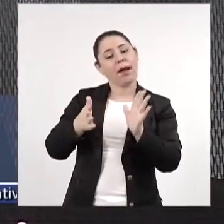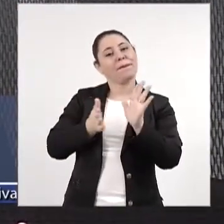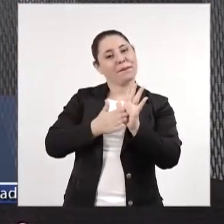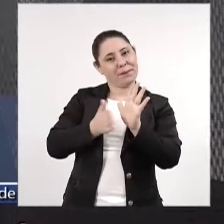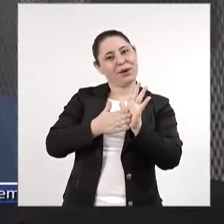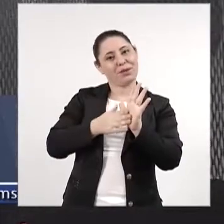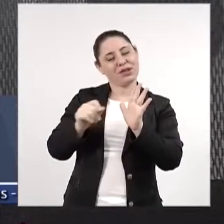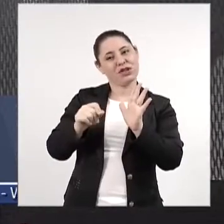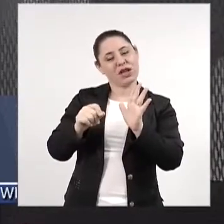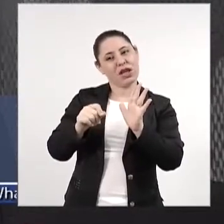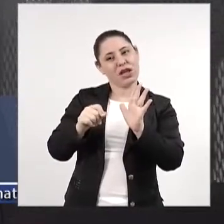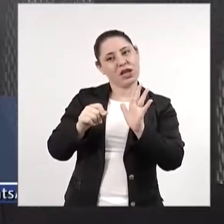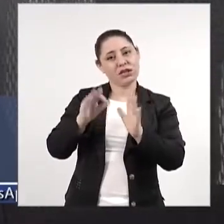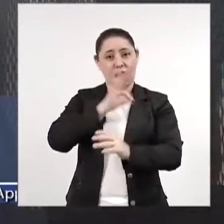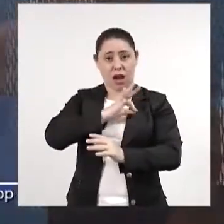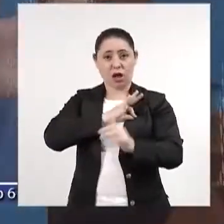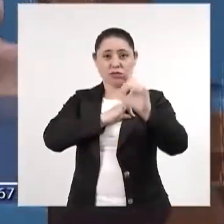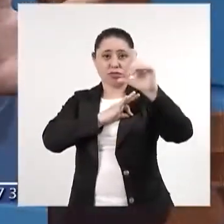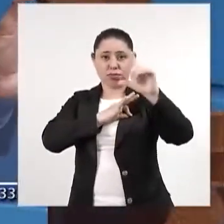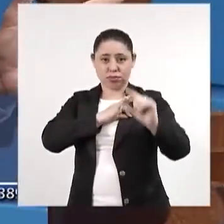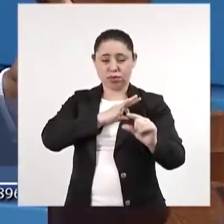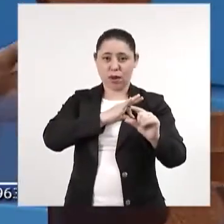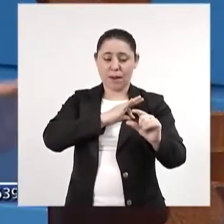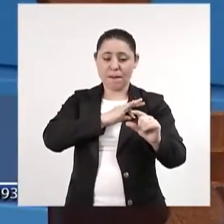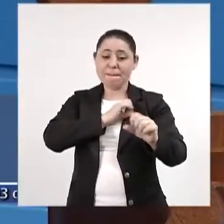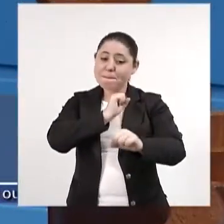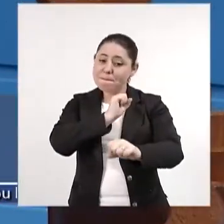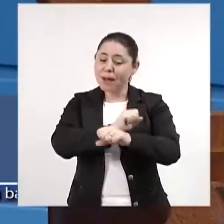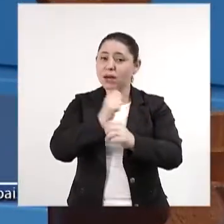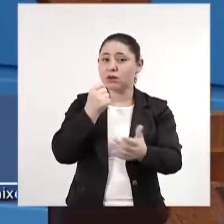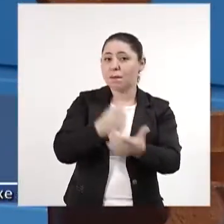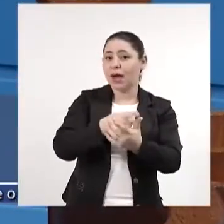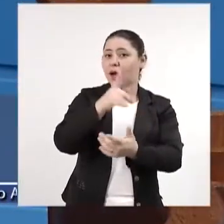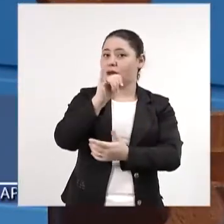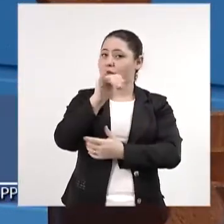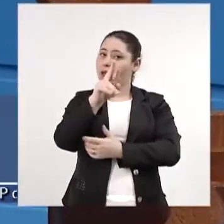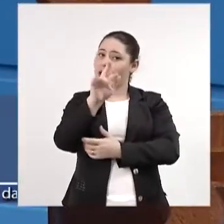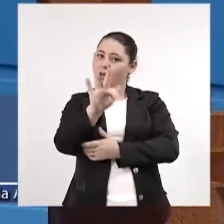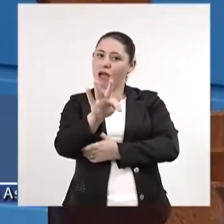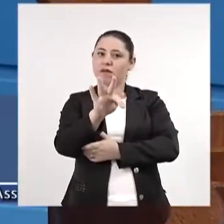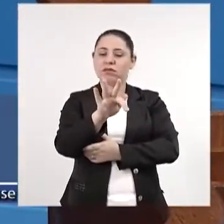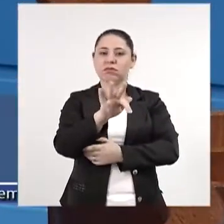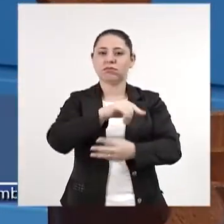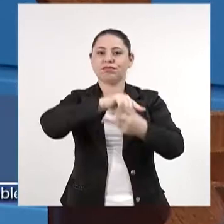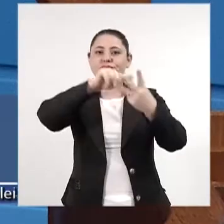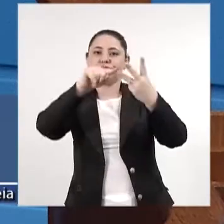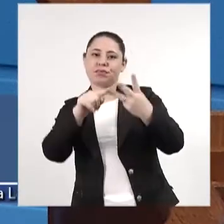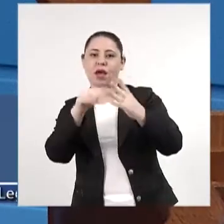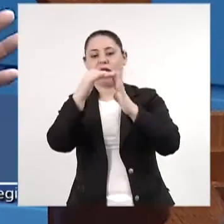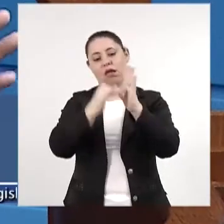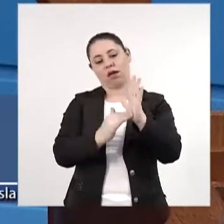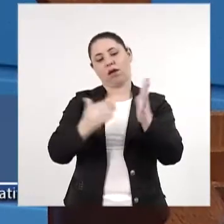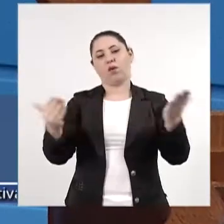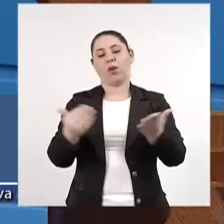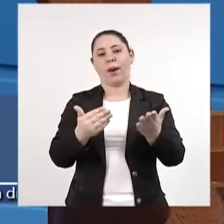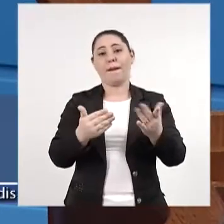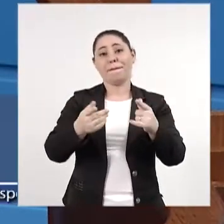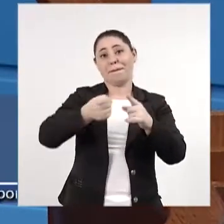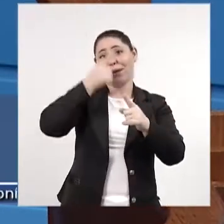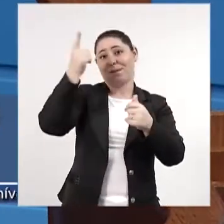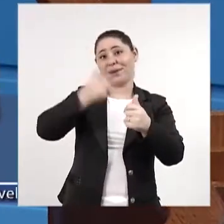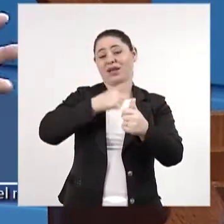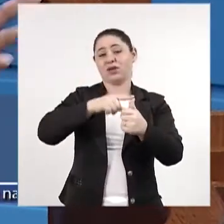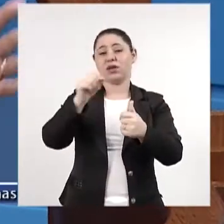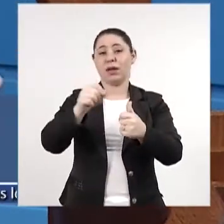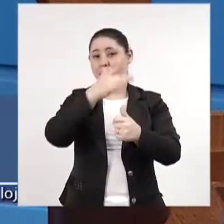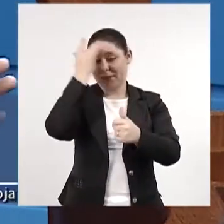de quem ganha menos deixar de pagar imposto de renda, essa daí já está em 3º plano. O que está mesmo em plano aí é essa de